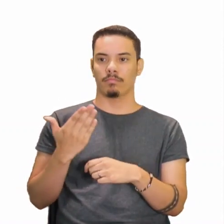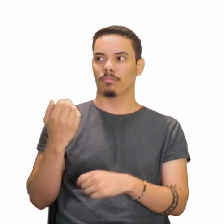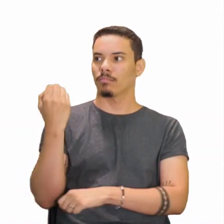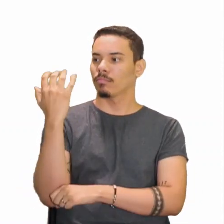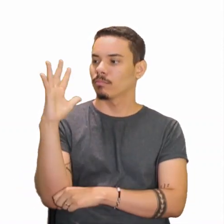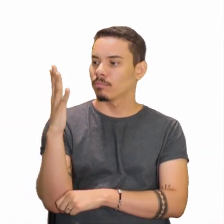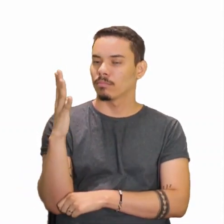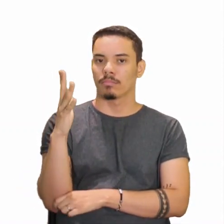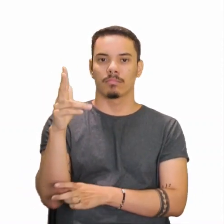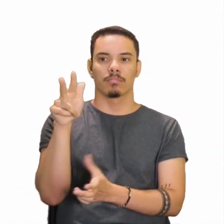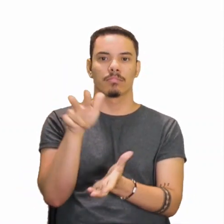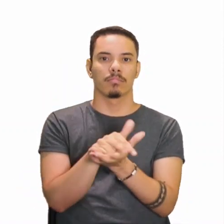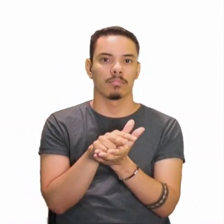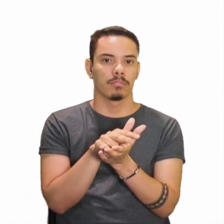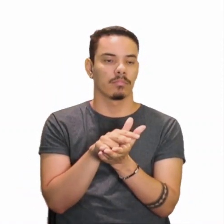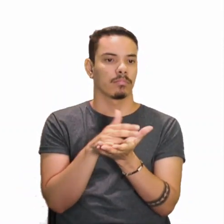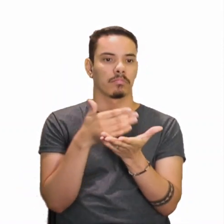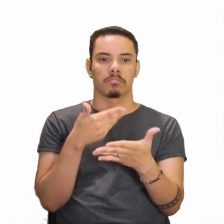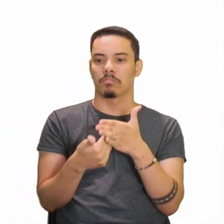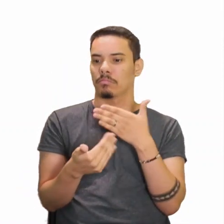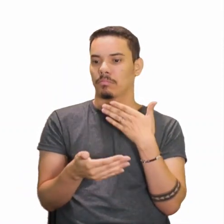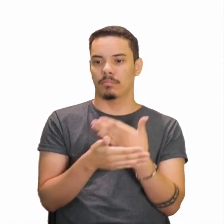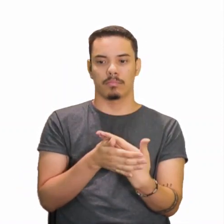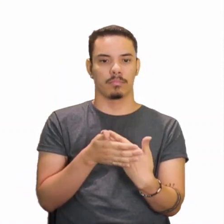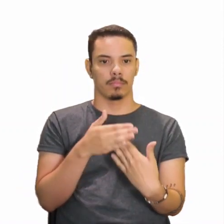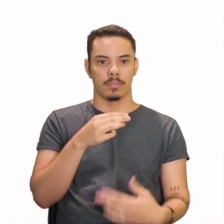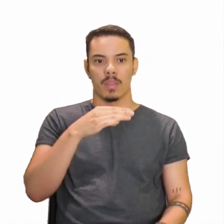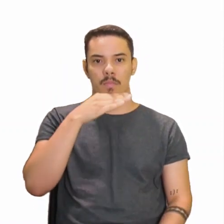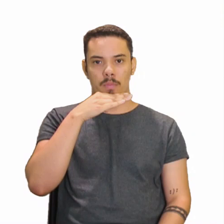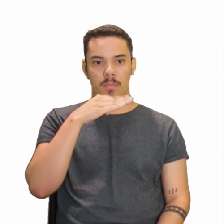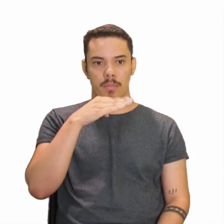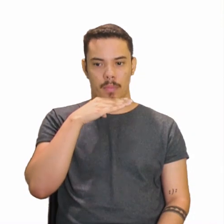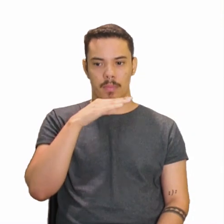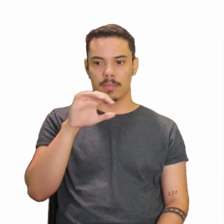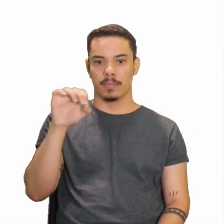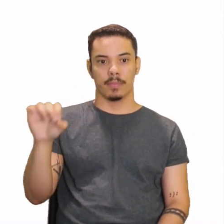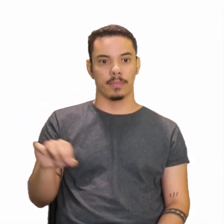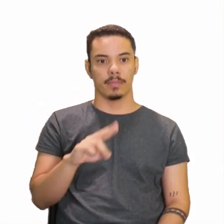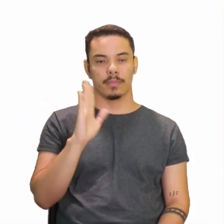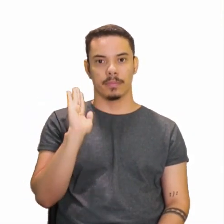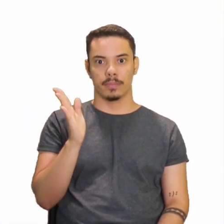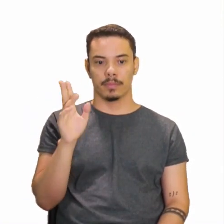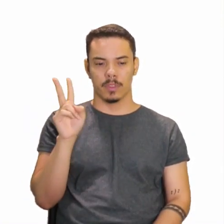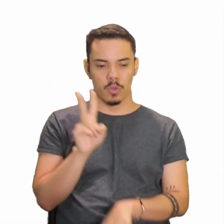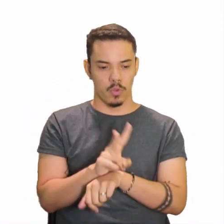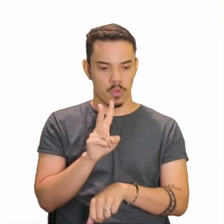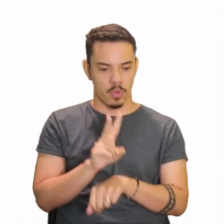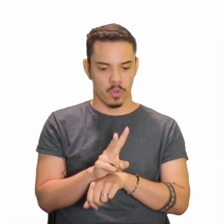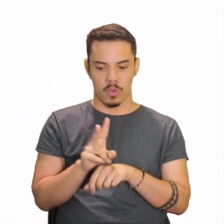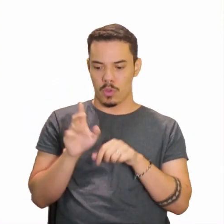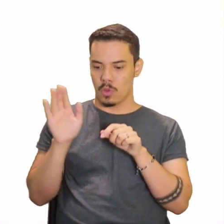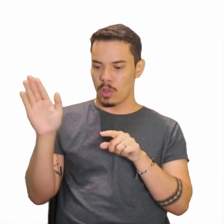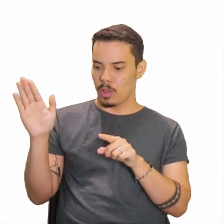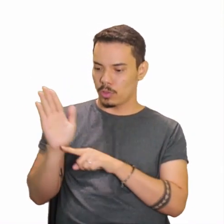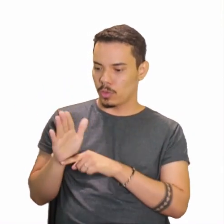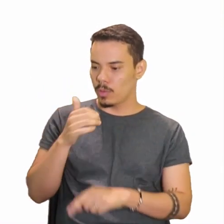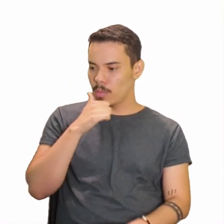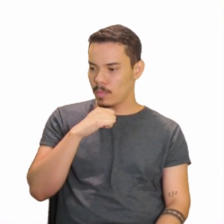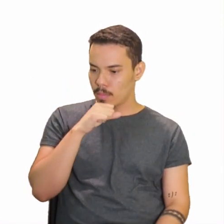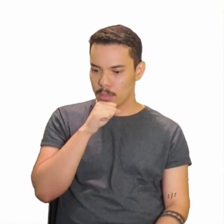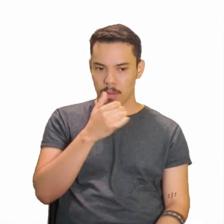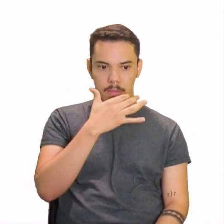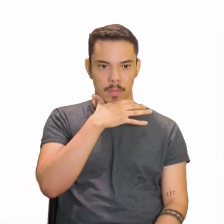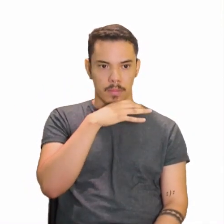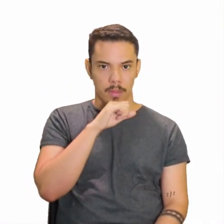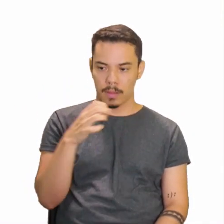árvore, deitado aí debaixo da mangueira, né? Ou você aí, depois que já cuidou da lida, da roça, ajudou o pai e a mãe certinho,